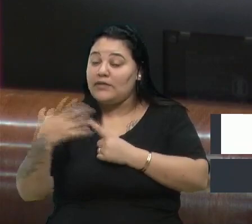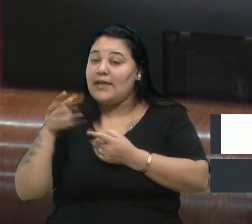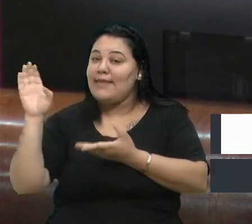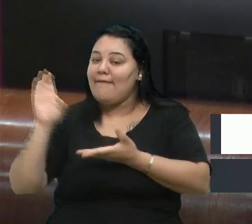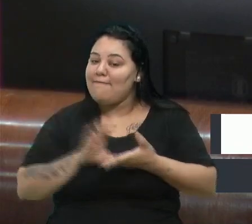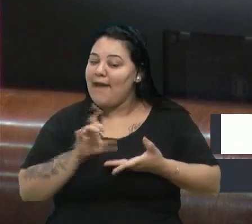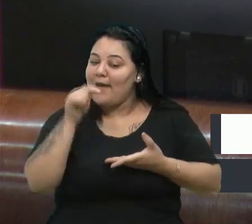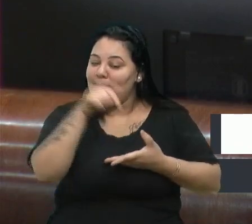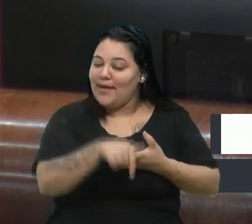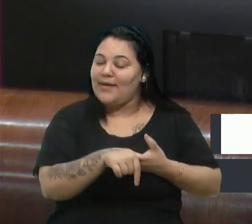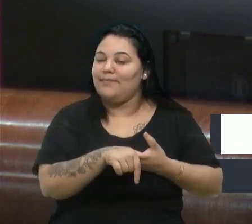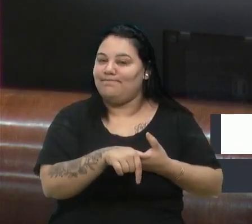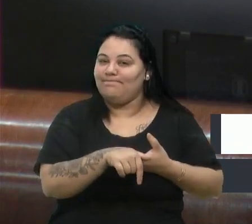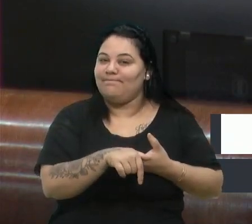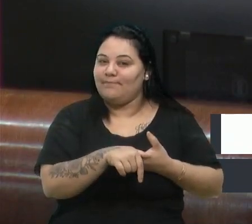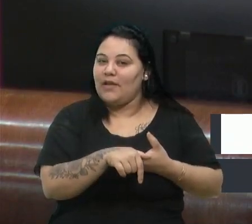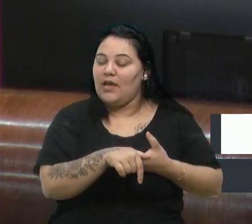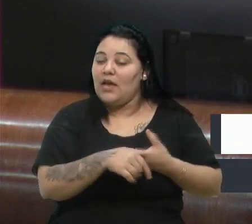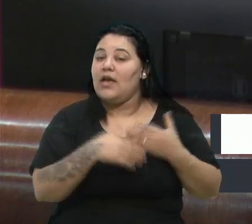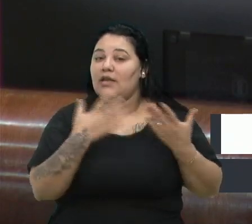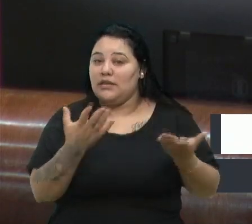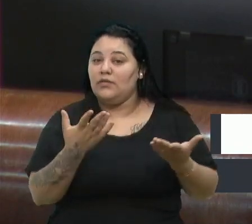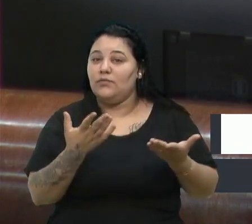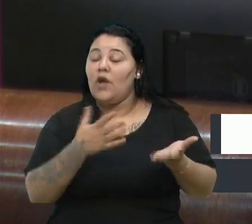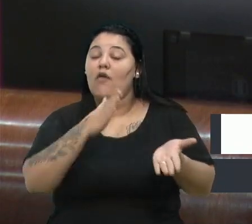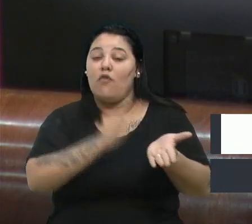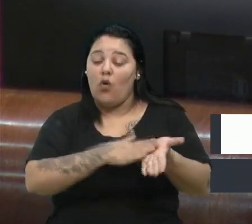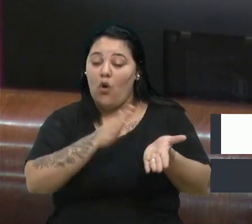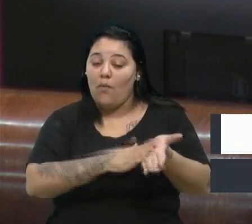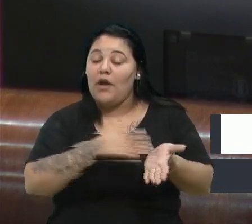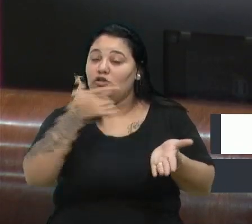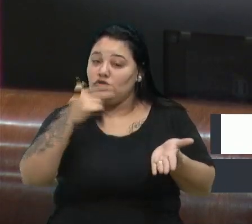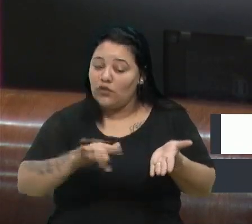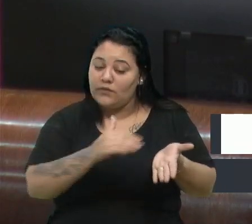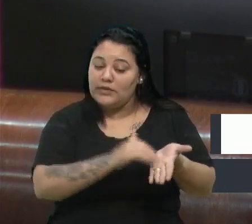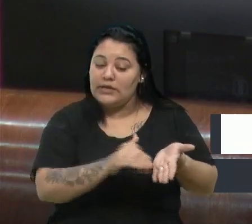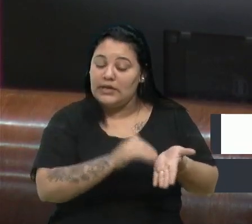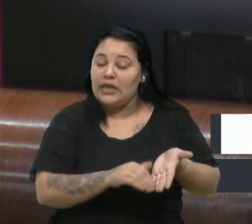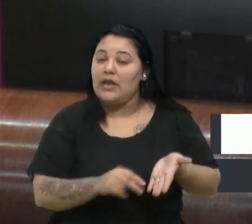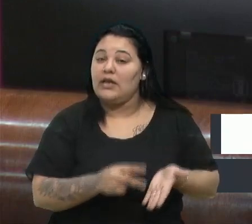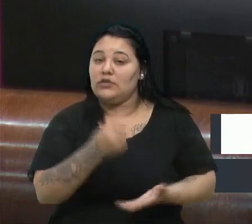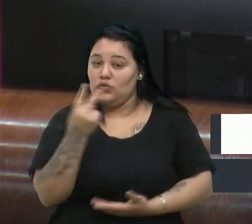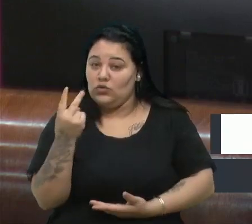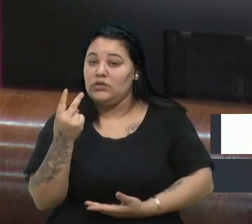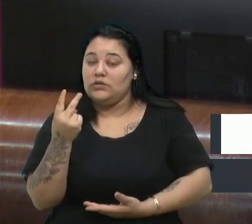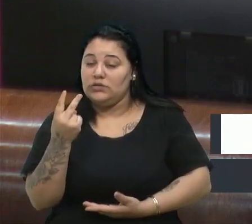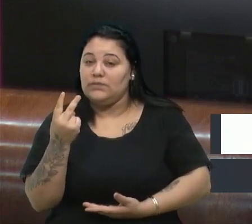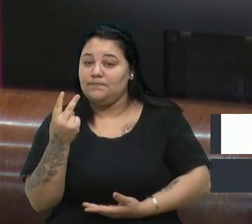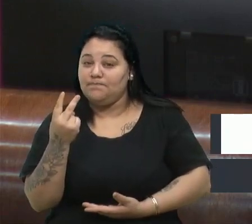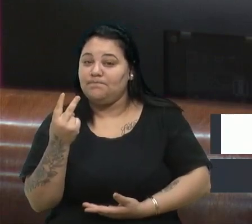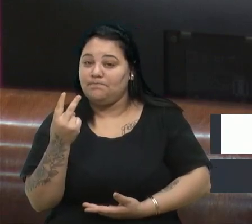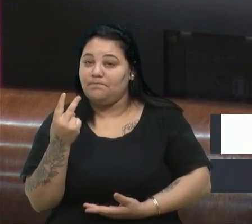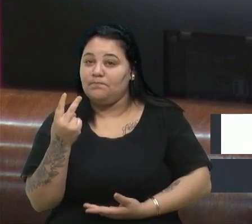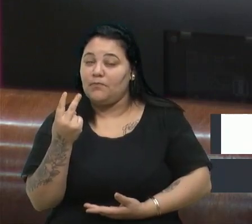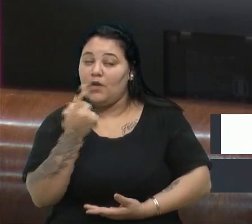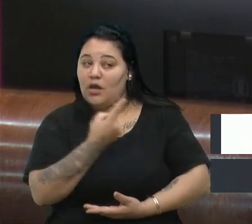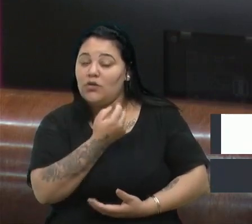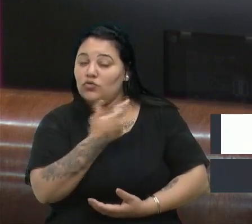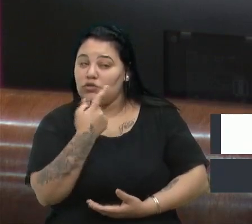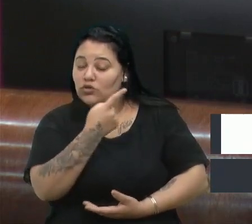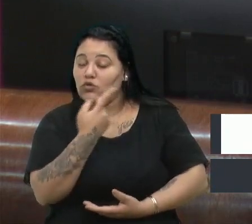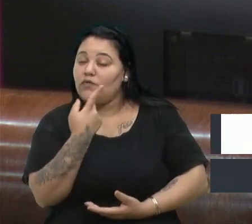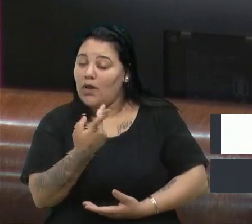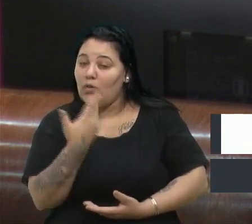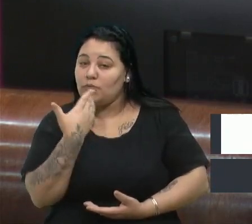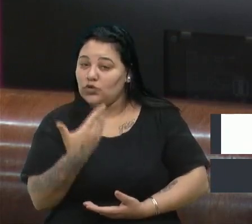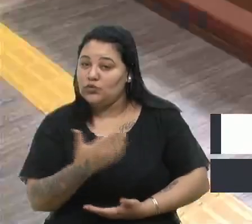do Ministério. Então, quer dizer, eu vou cobrar novamente da secretária essas dois pontos que o senhor acabou de